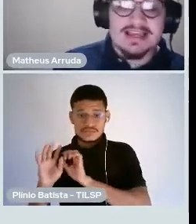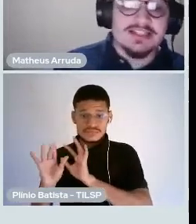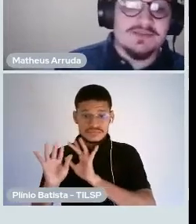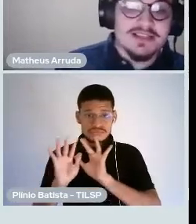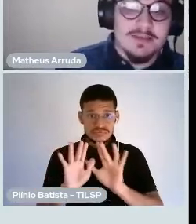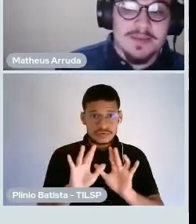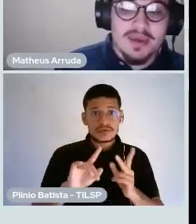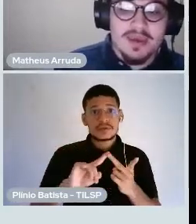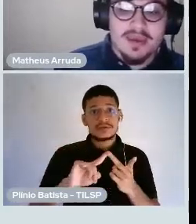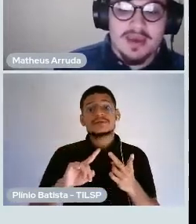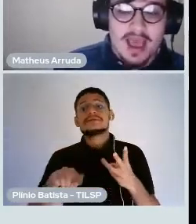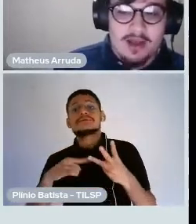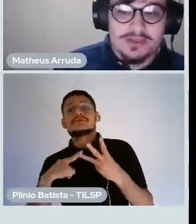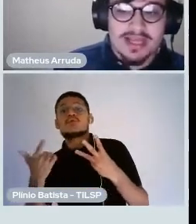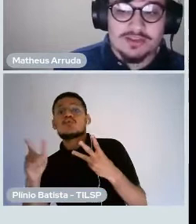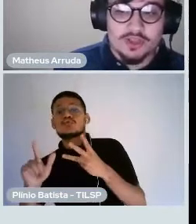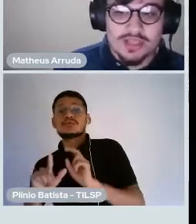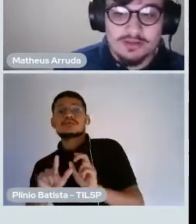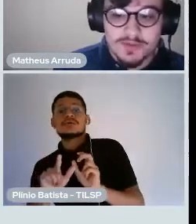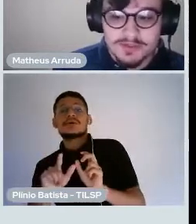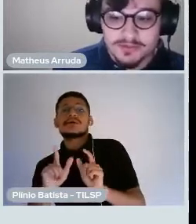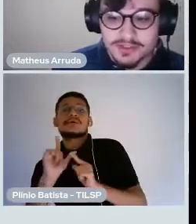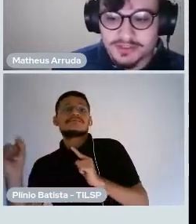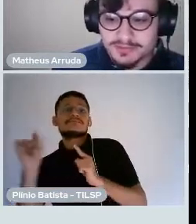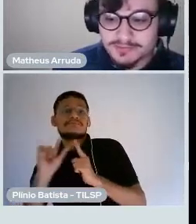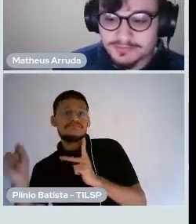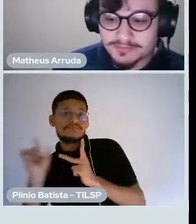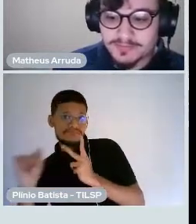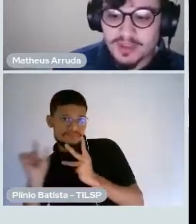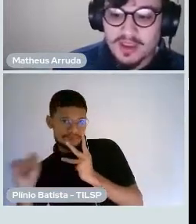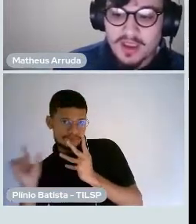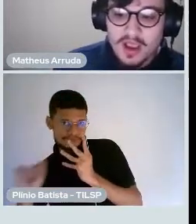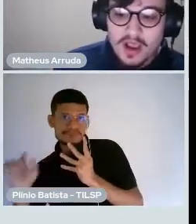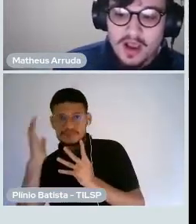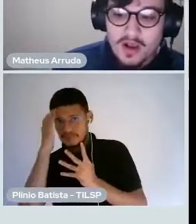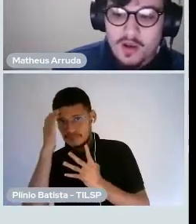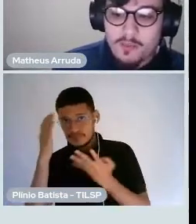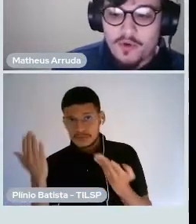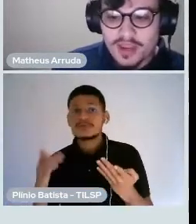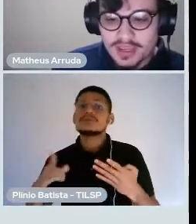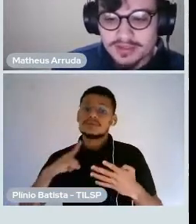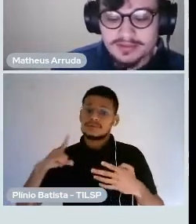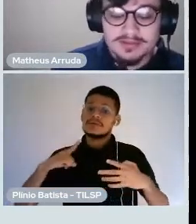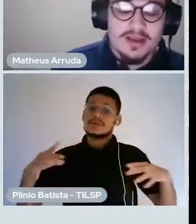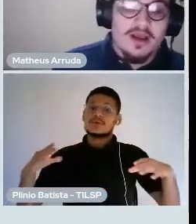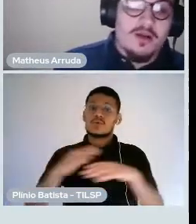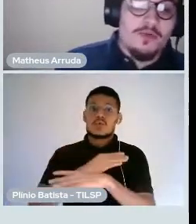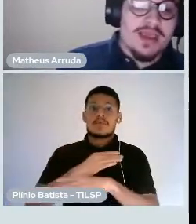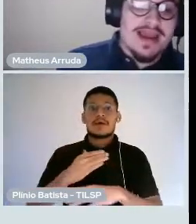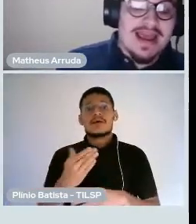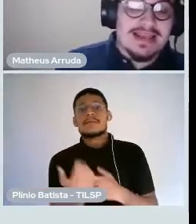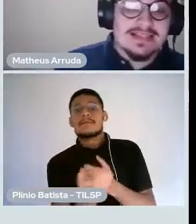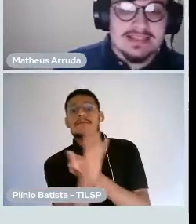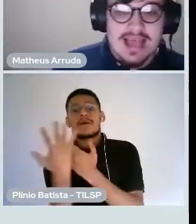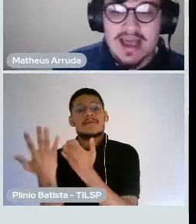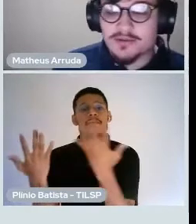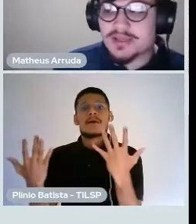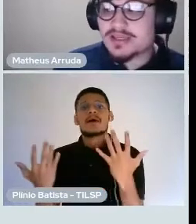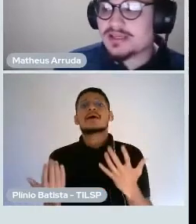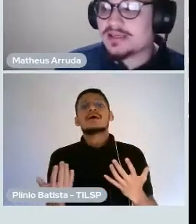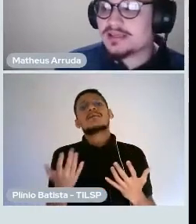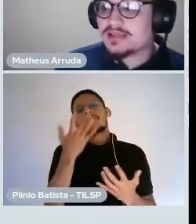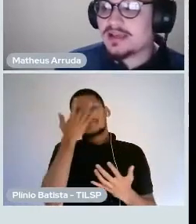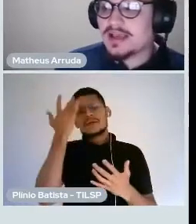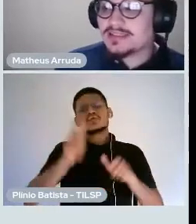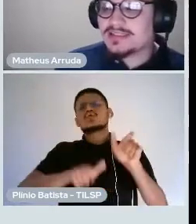Que aí é que a gente vai saber a quantidade total de pessoas. Por quê? Porque é